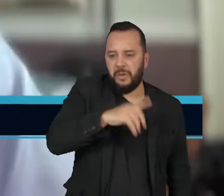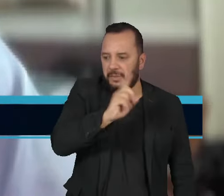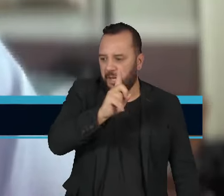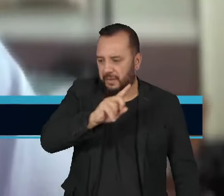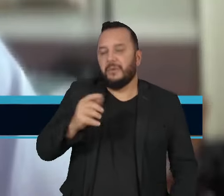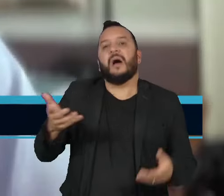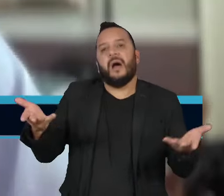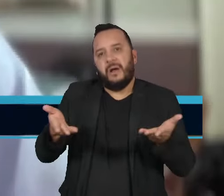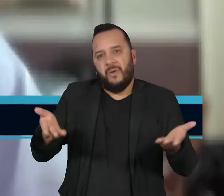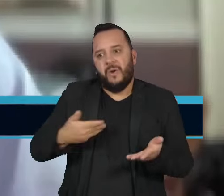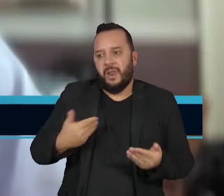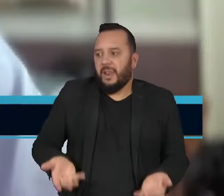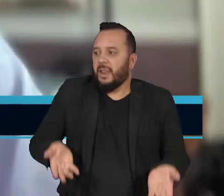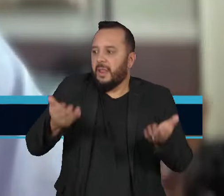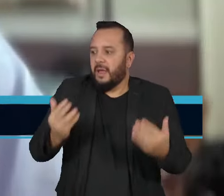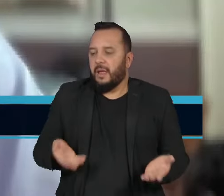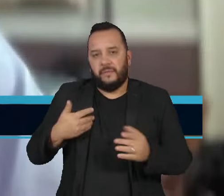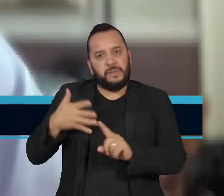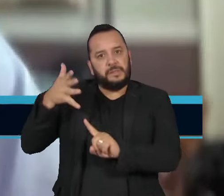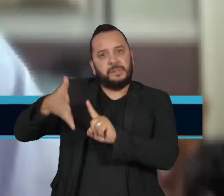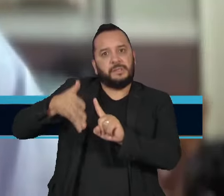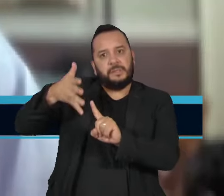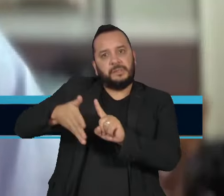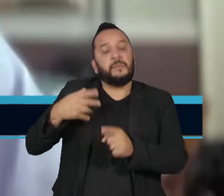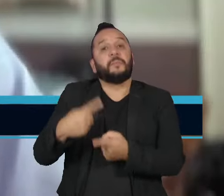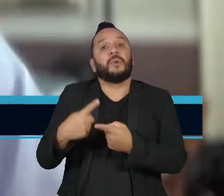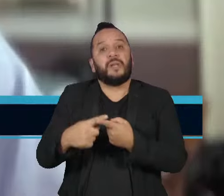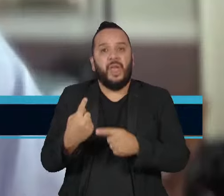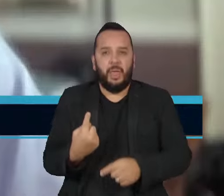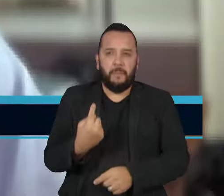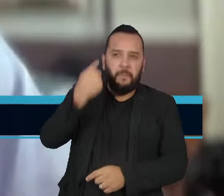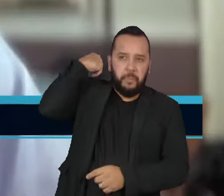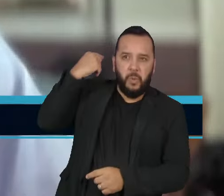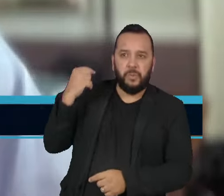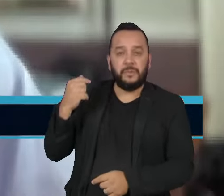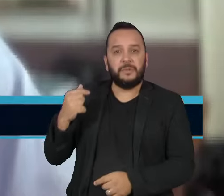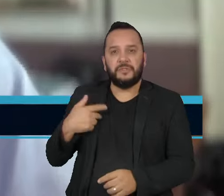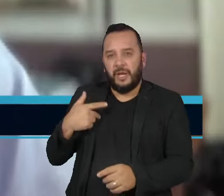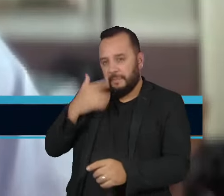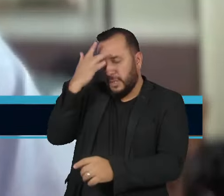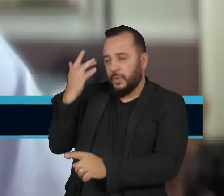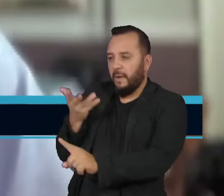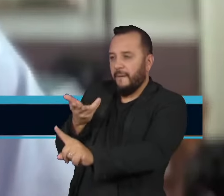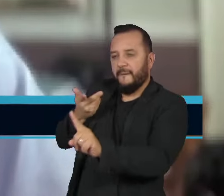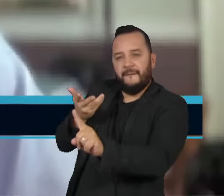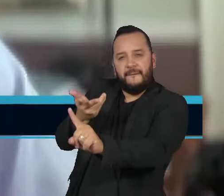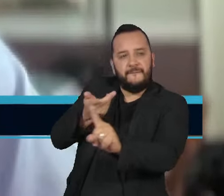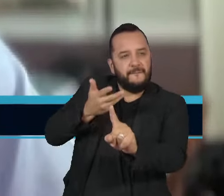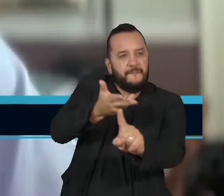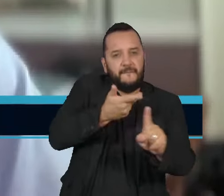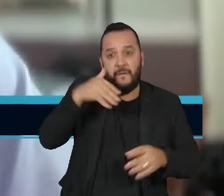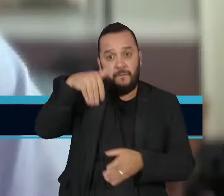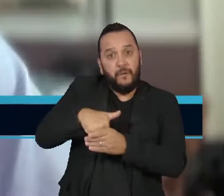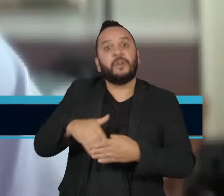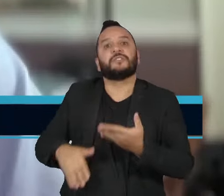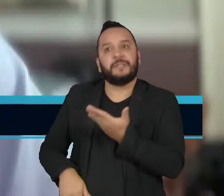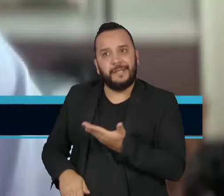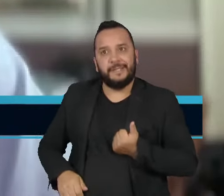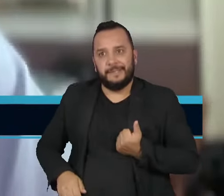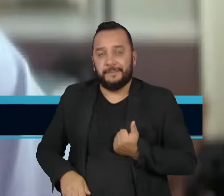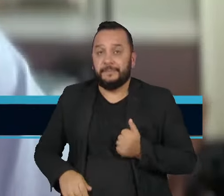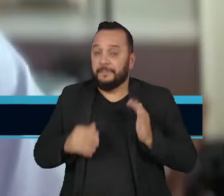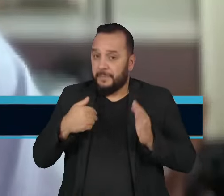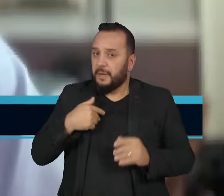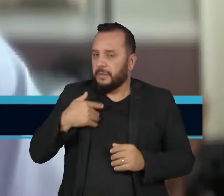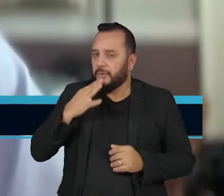discurso, né, a partir da comoção que foi gerada com o atentado, para capturar um tipo de eleitor que talvez não seja o eleitor que vote nele. Mas conhecendo bem